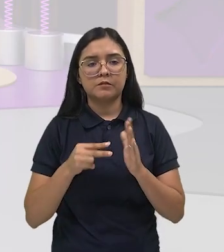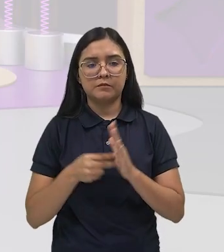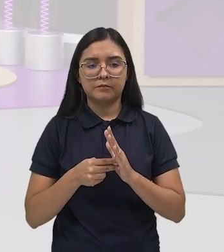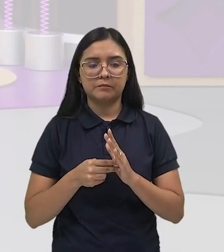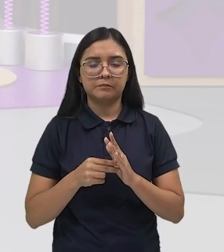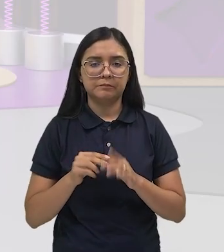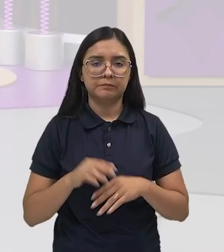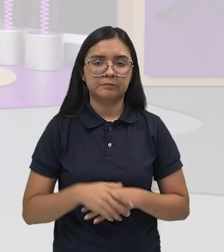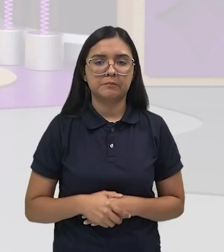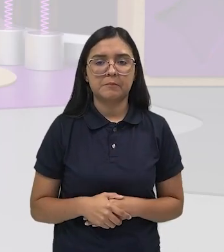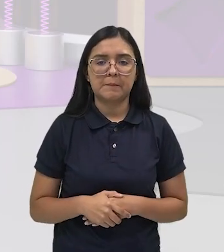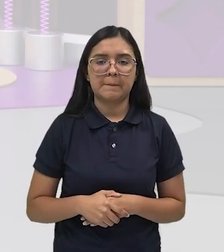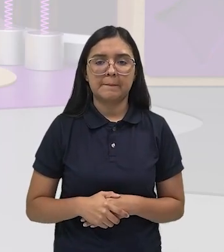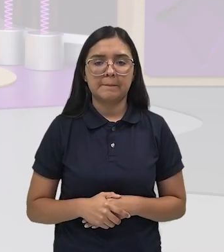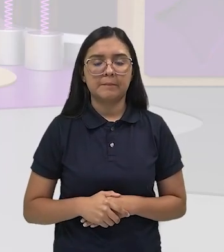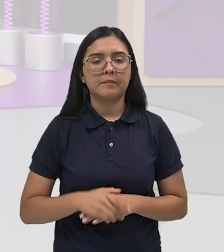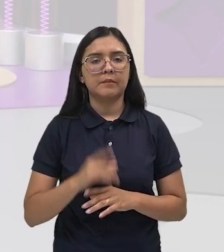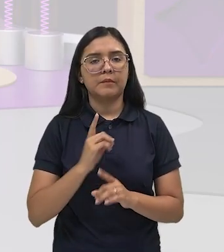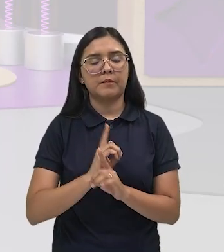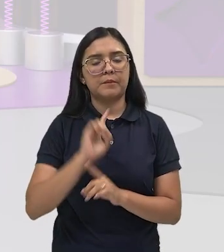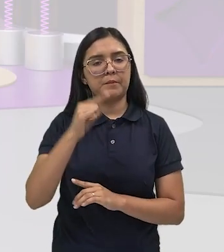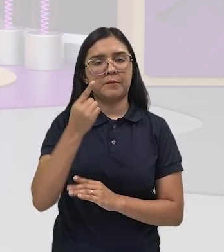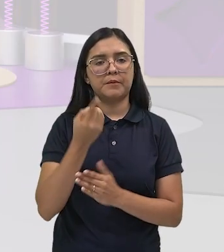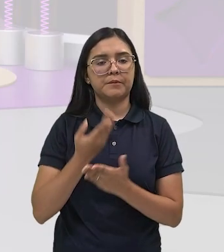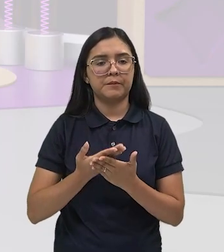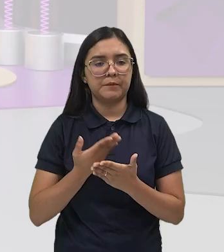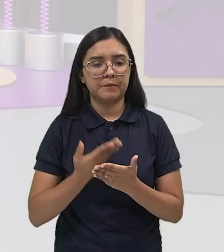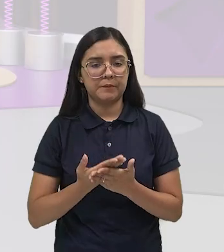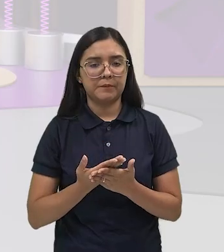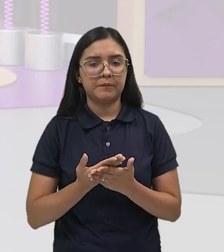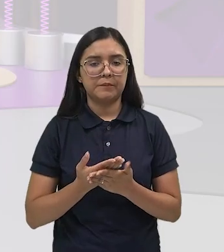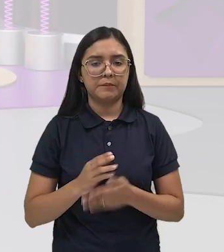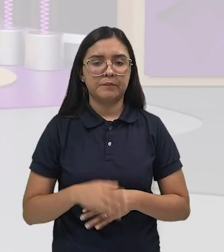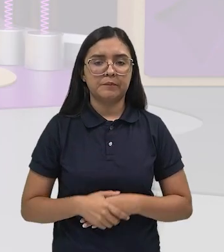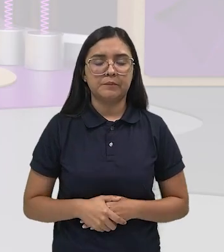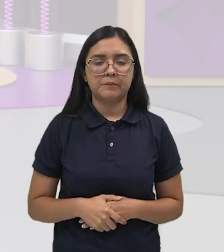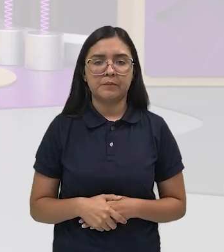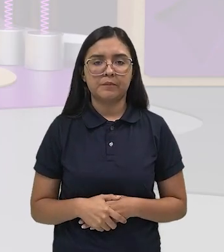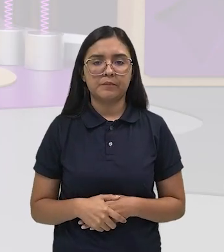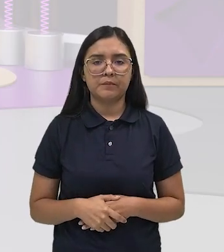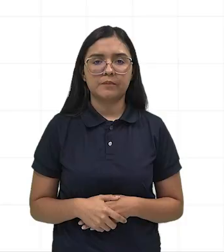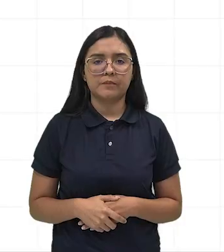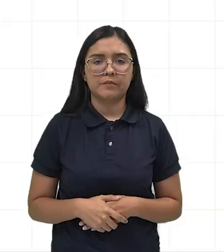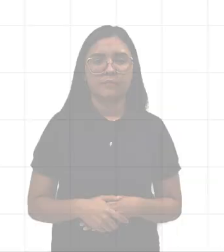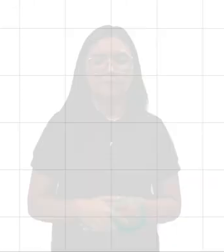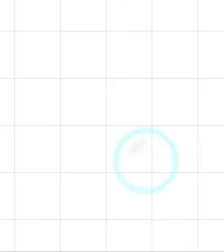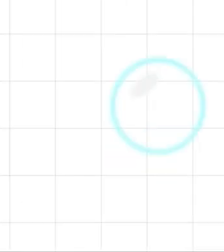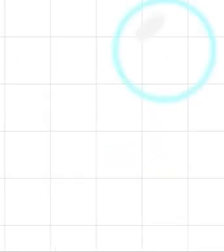mediana, ok? A gente se encontra numa próxima oportunidade e até mais.